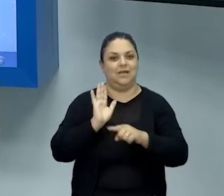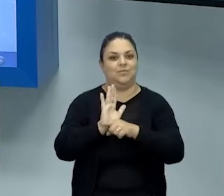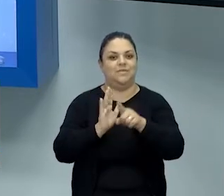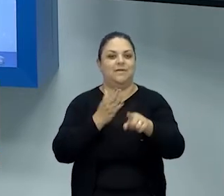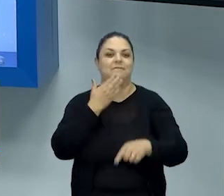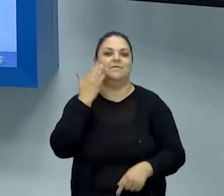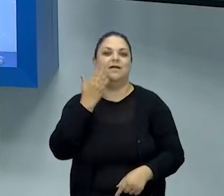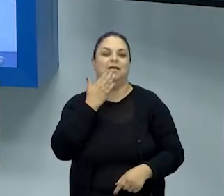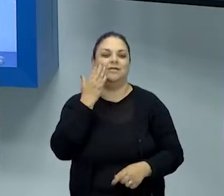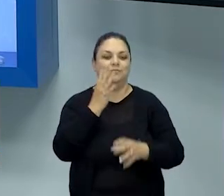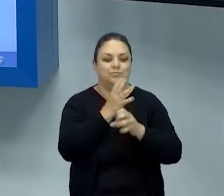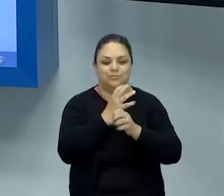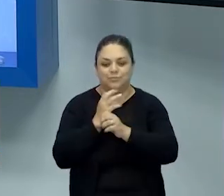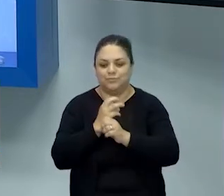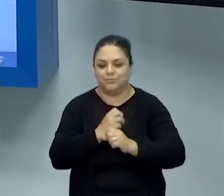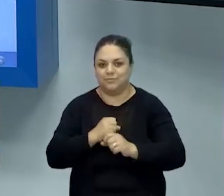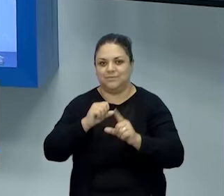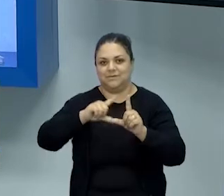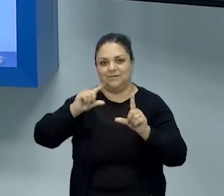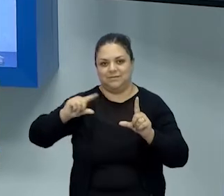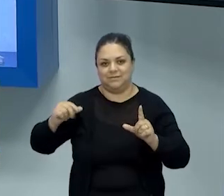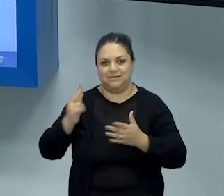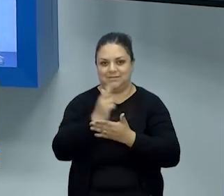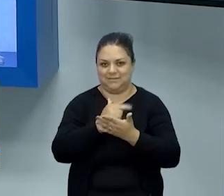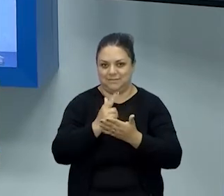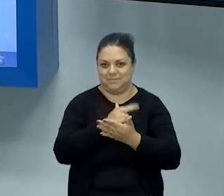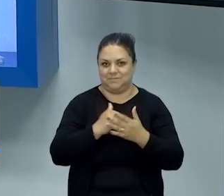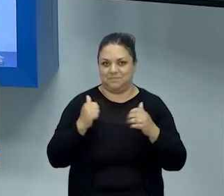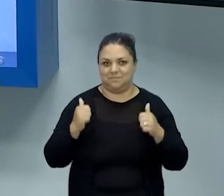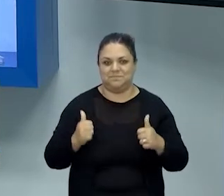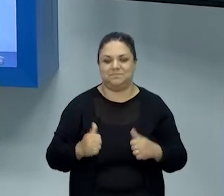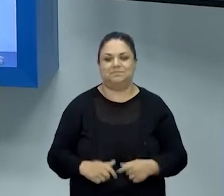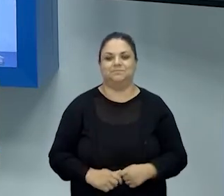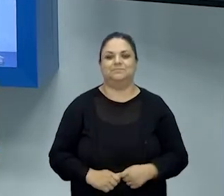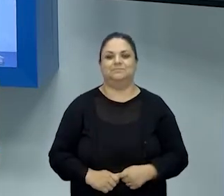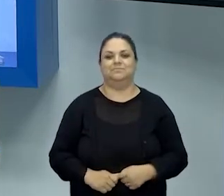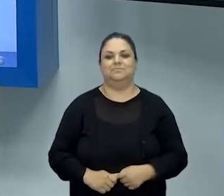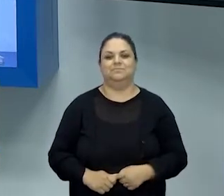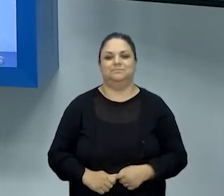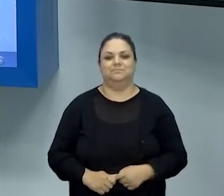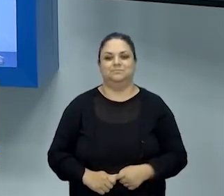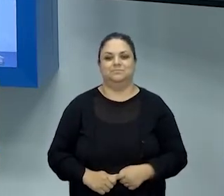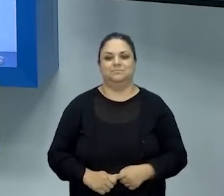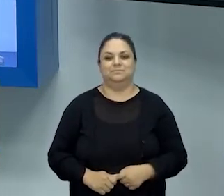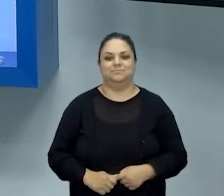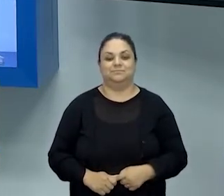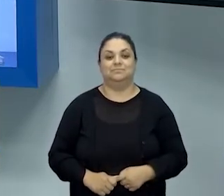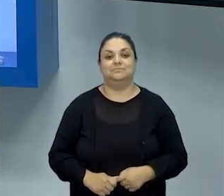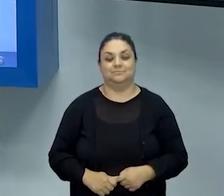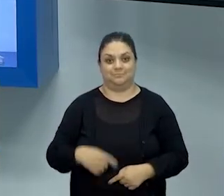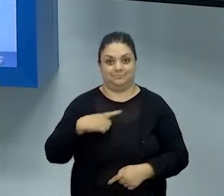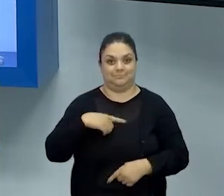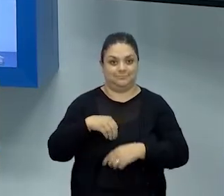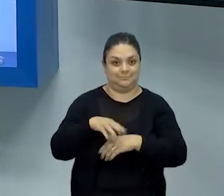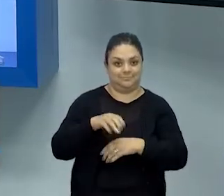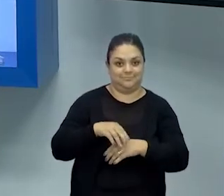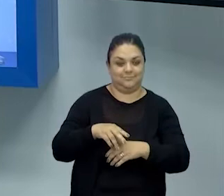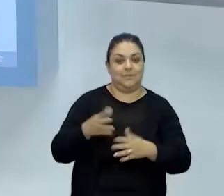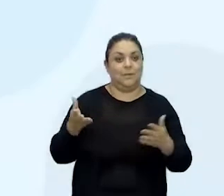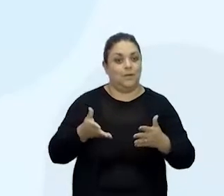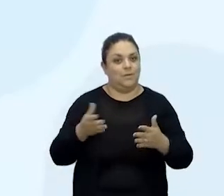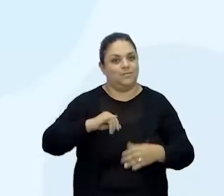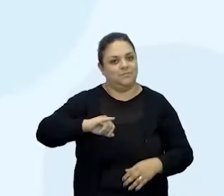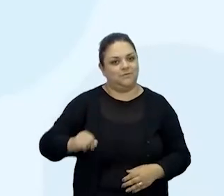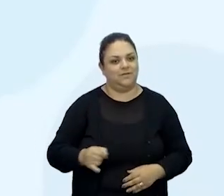facilitar aí na hora de você fazer os desenhos, tá? Então, já que eu vou passar dicas, já pega aí o